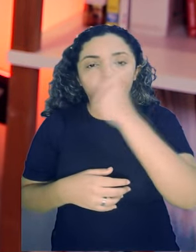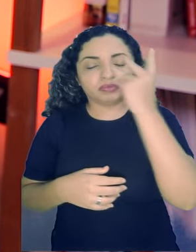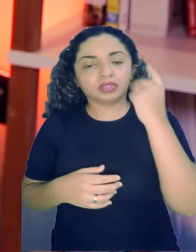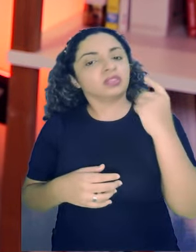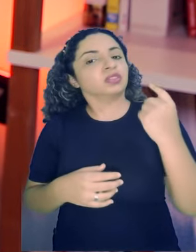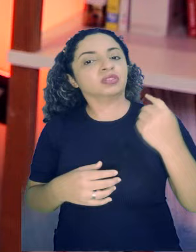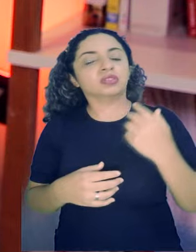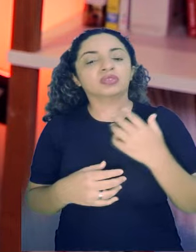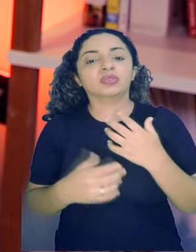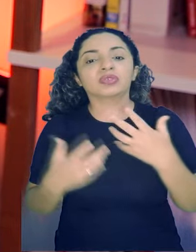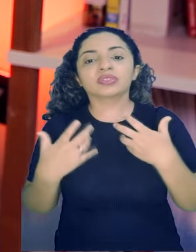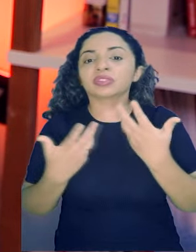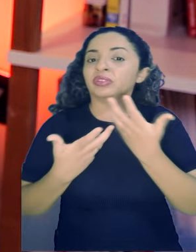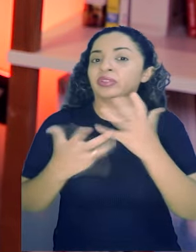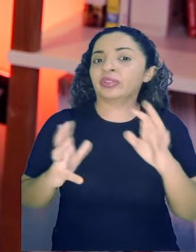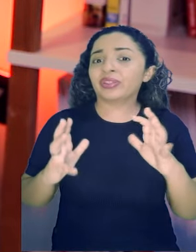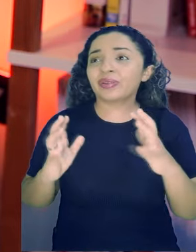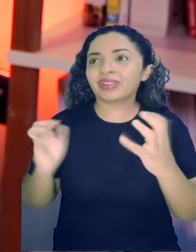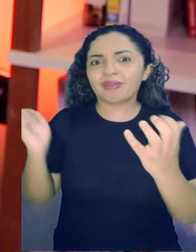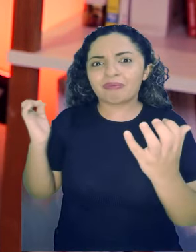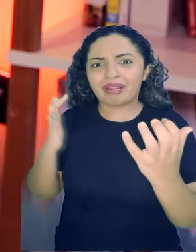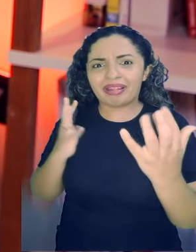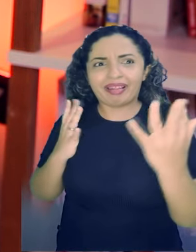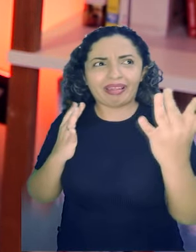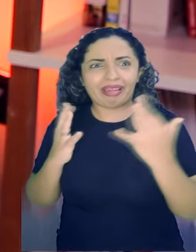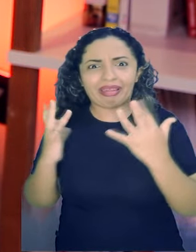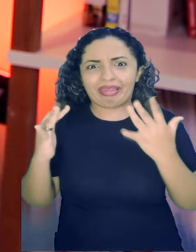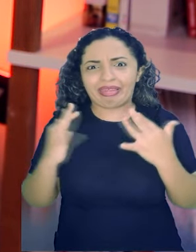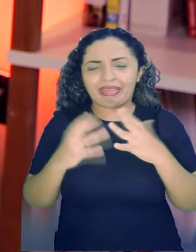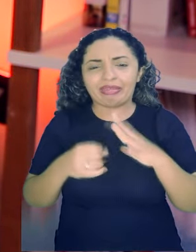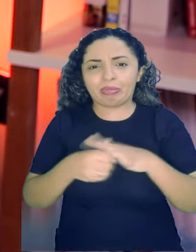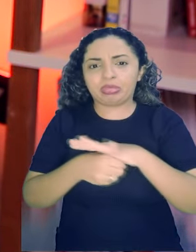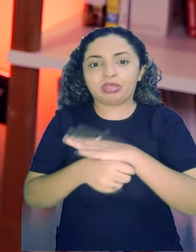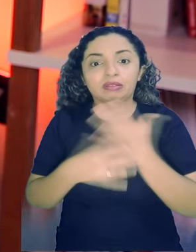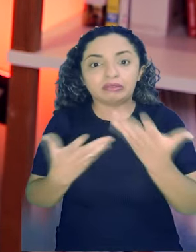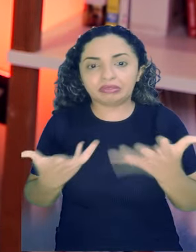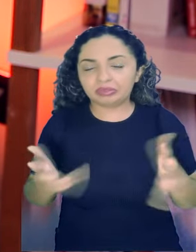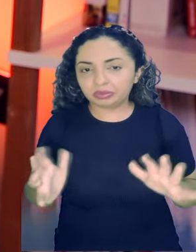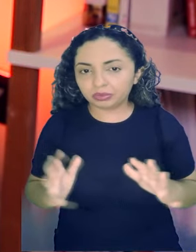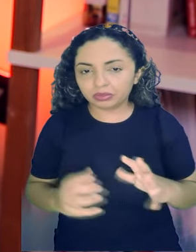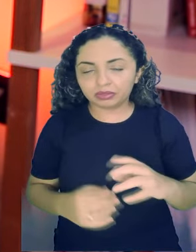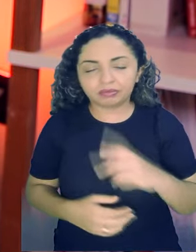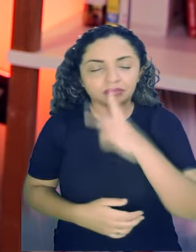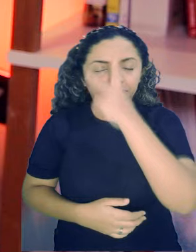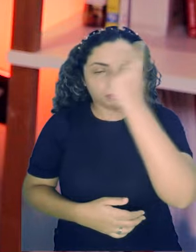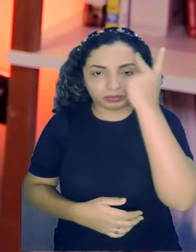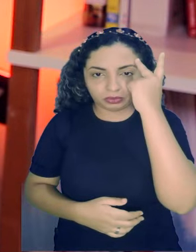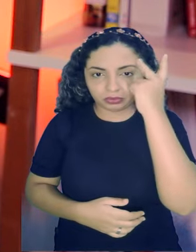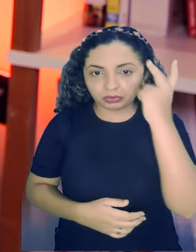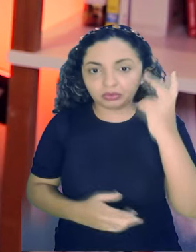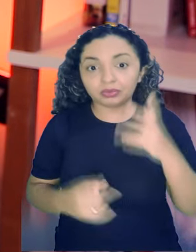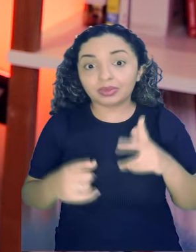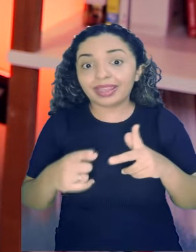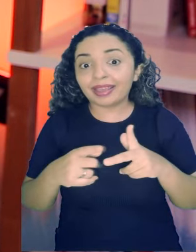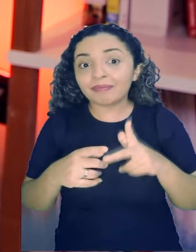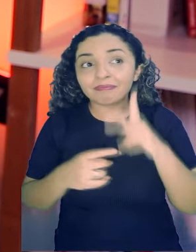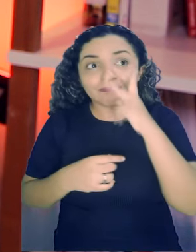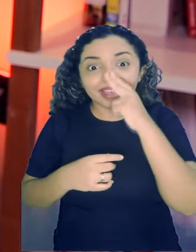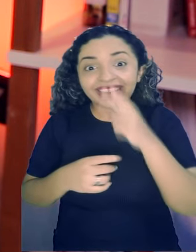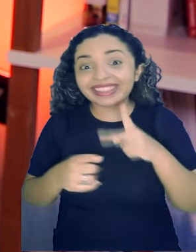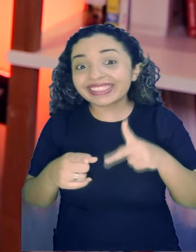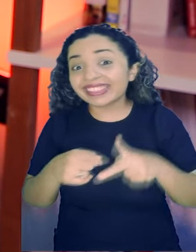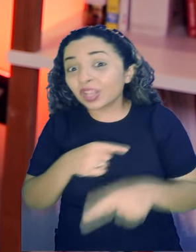empolgada com alguns crescimentos e o desenvolvimento da cidade e não queriam que essas pessoas